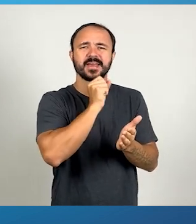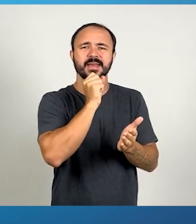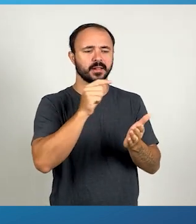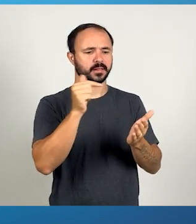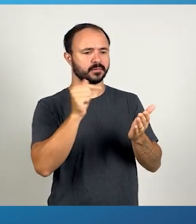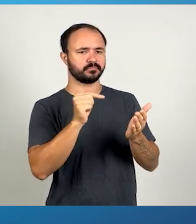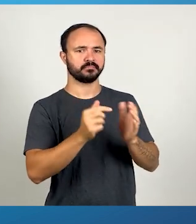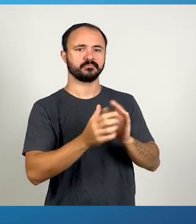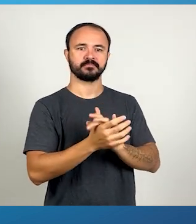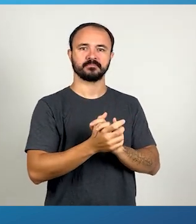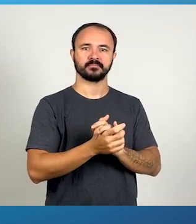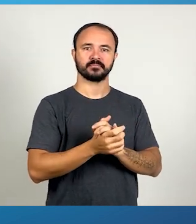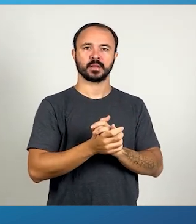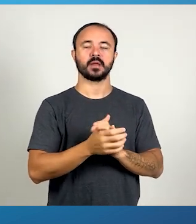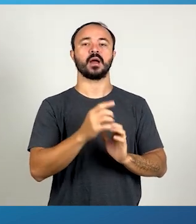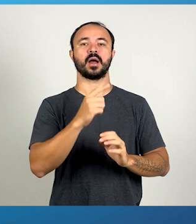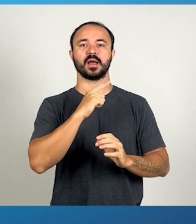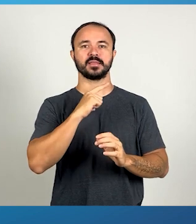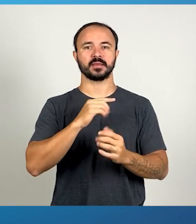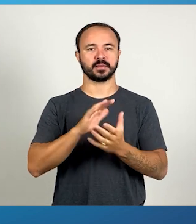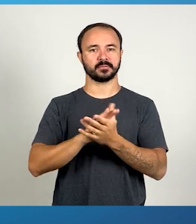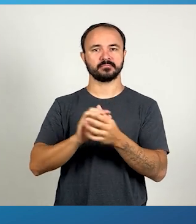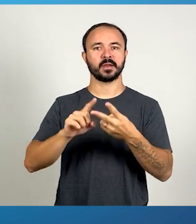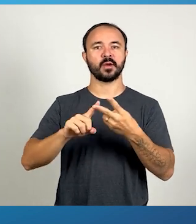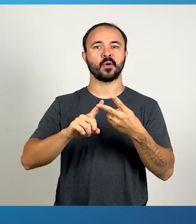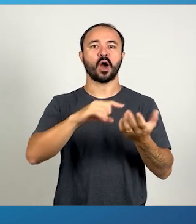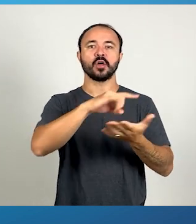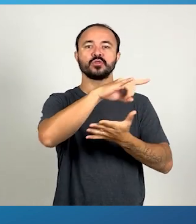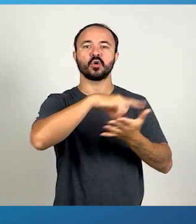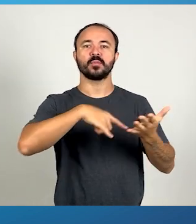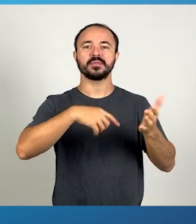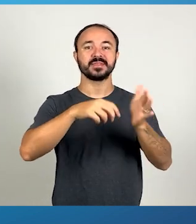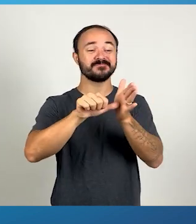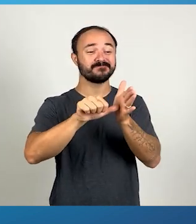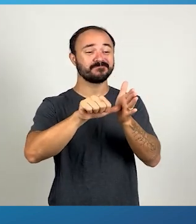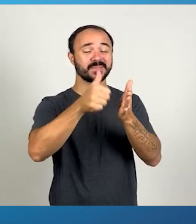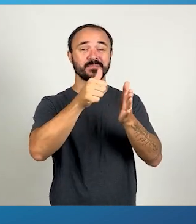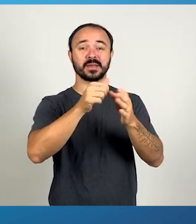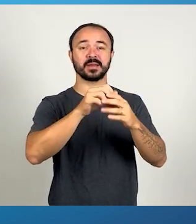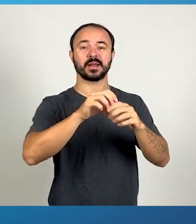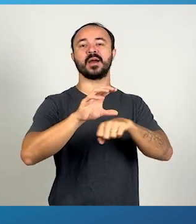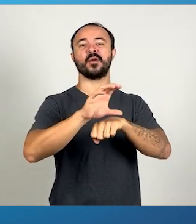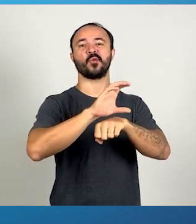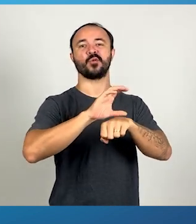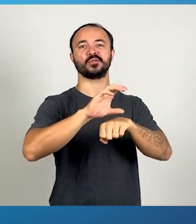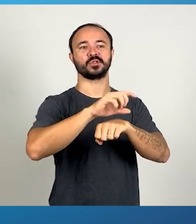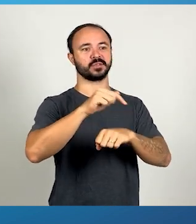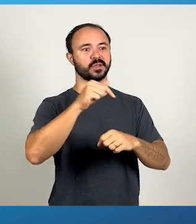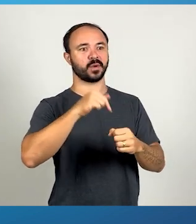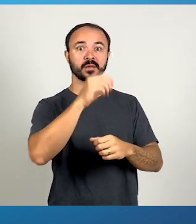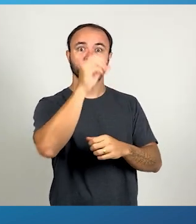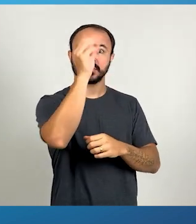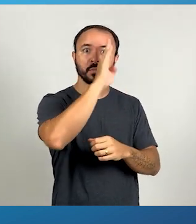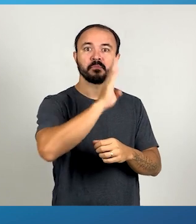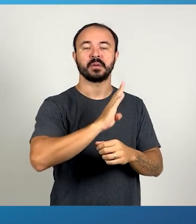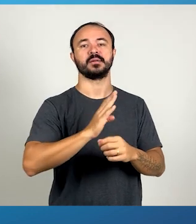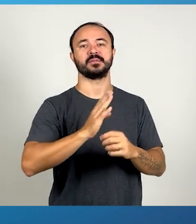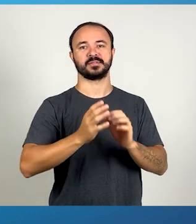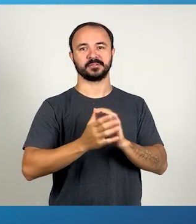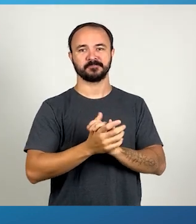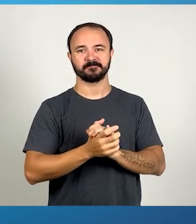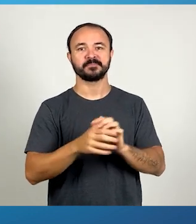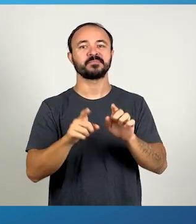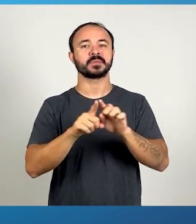temos uma imagem, da primeira Constituição dos Estados Unidos do Brasil. Nós temos aqui